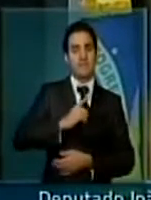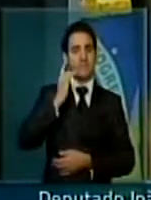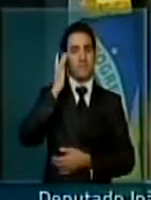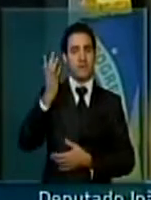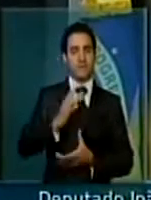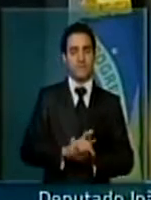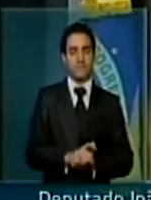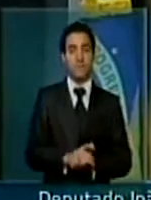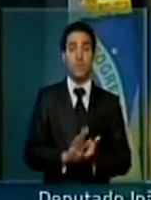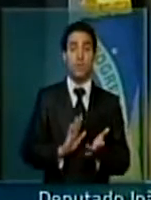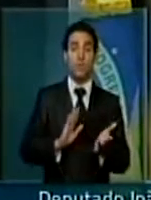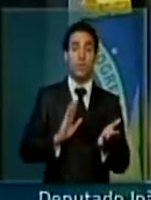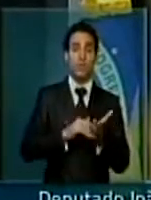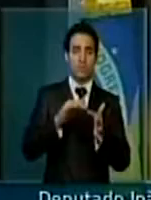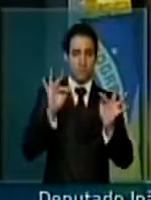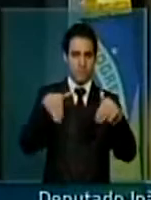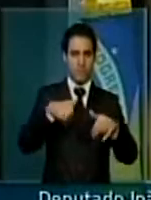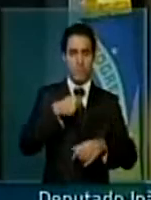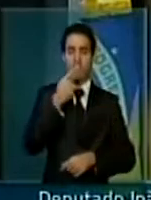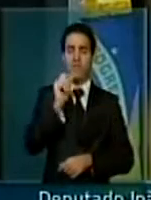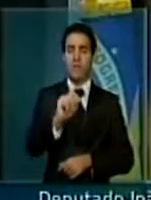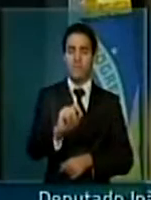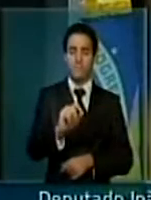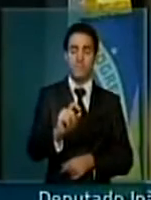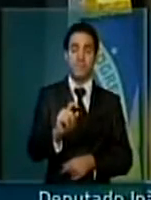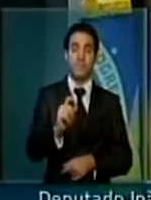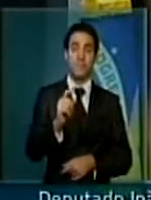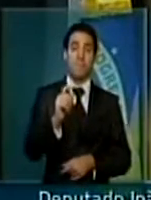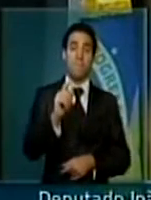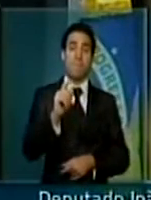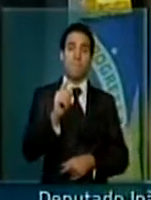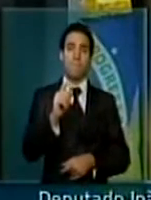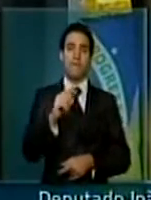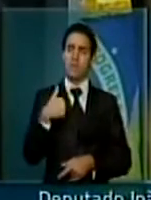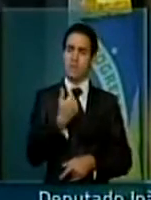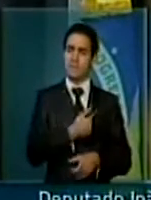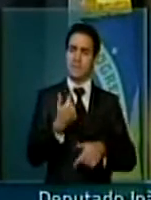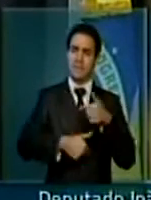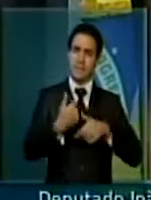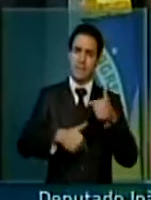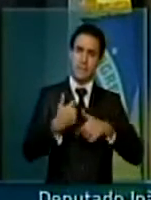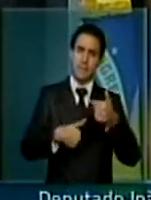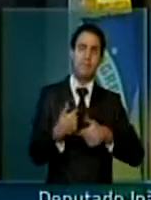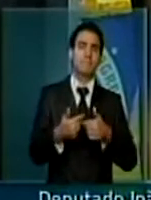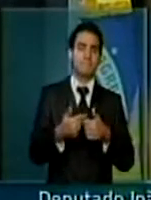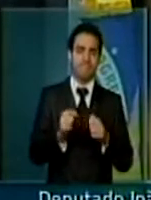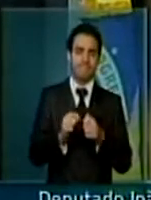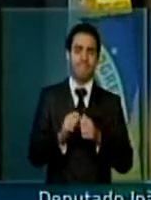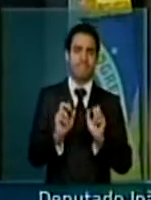presidente, dizendo que o trabalho que nós fizemos foi reconhecido